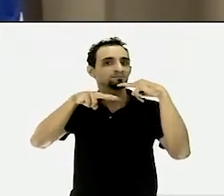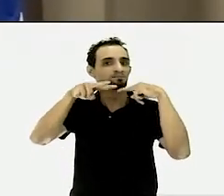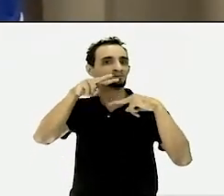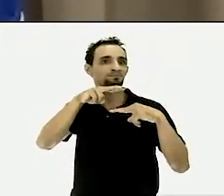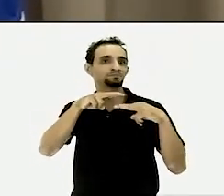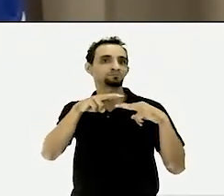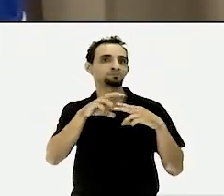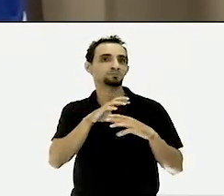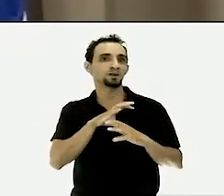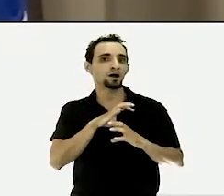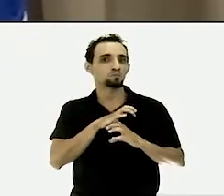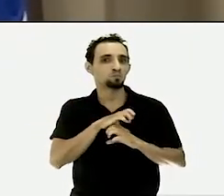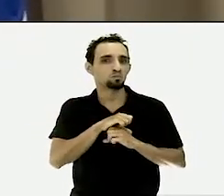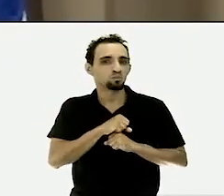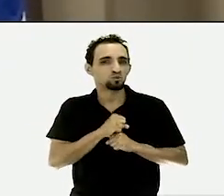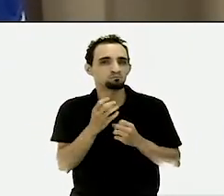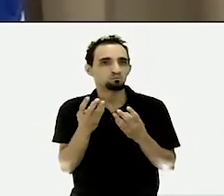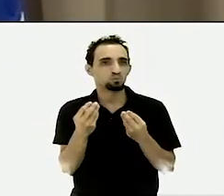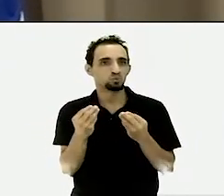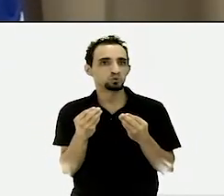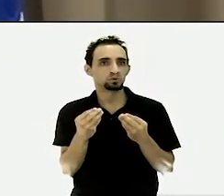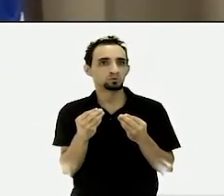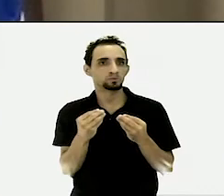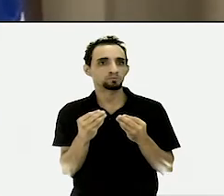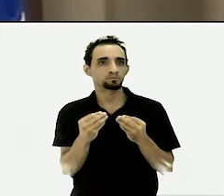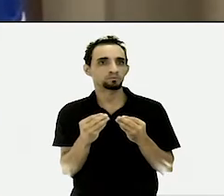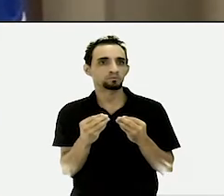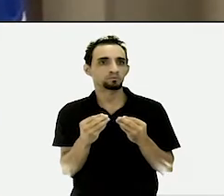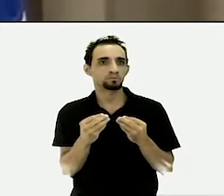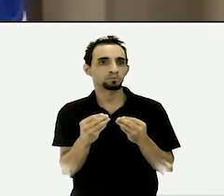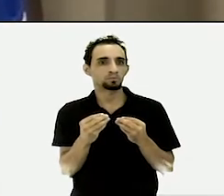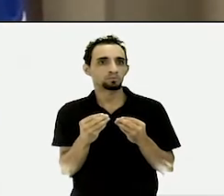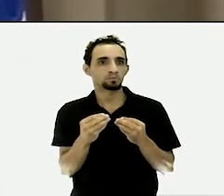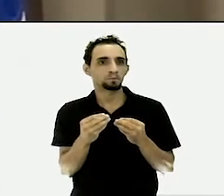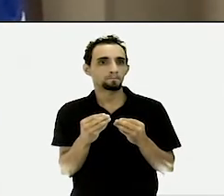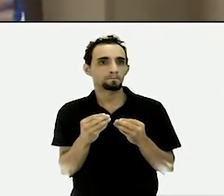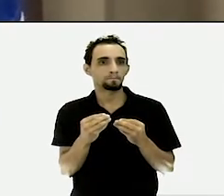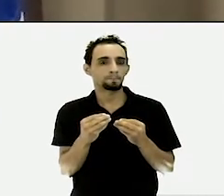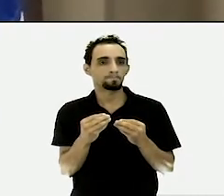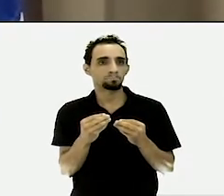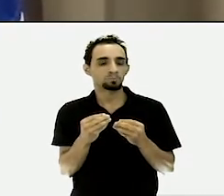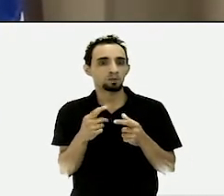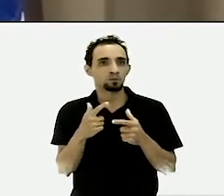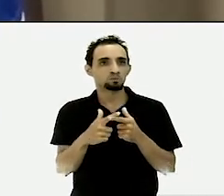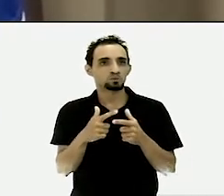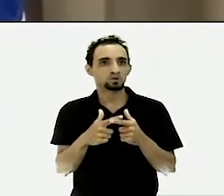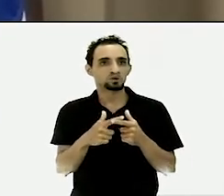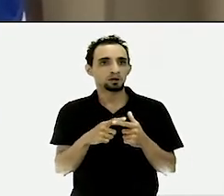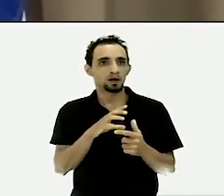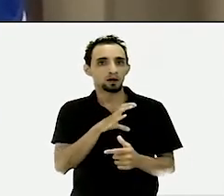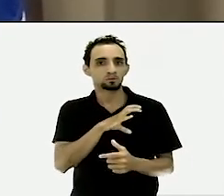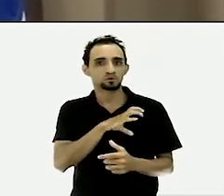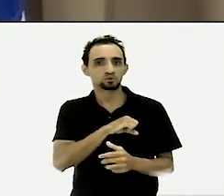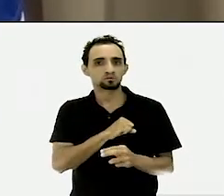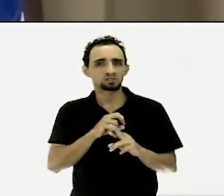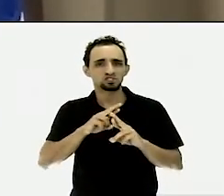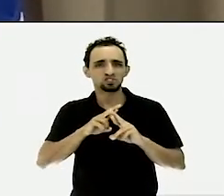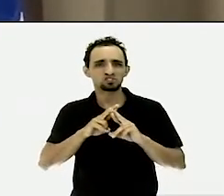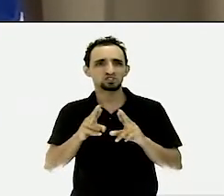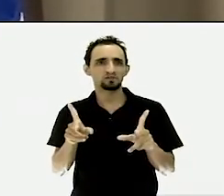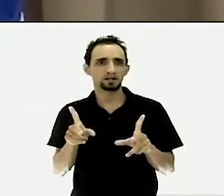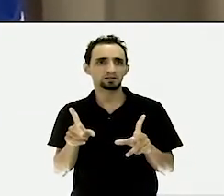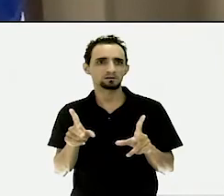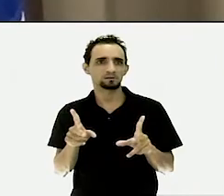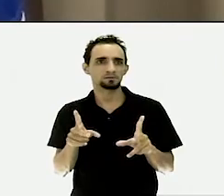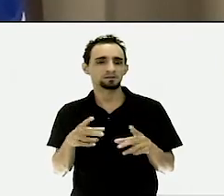amor, o amor é benigno, o amor é totalmente diferente da paixão. A paixão é loucura, o amor é totalmente diferente. Mas é